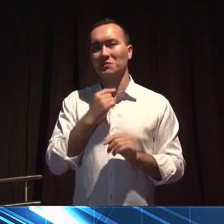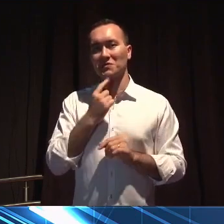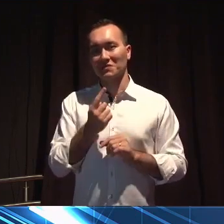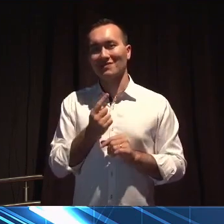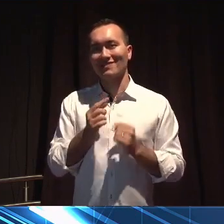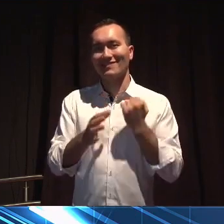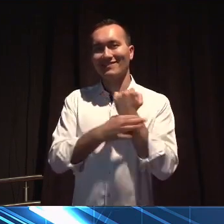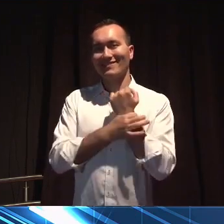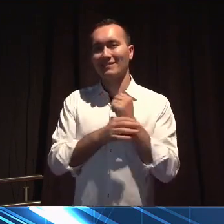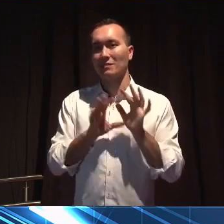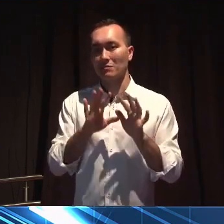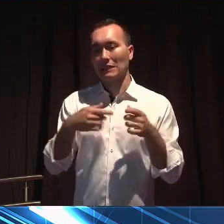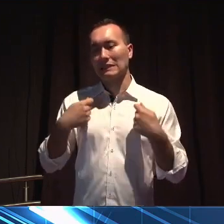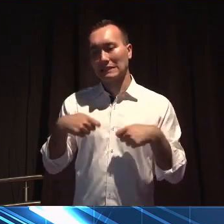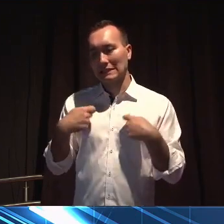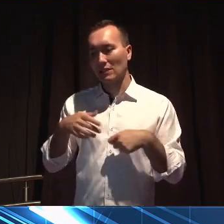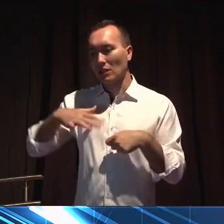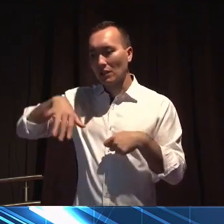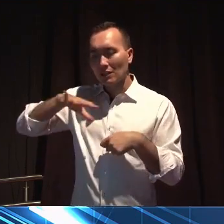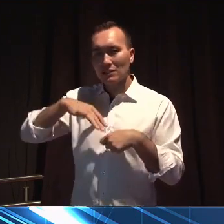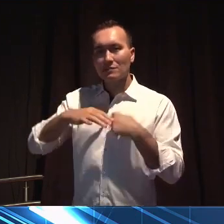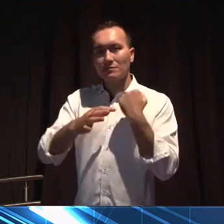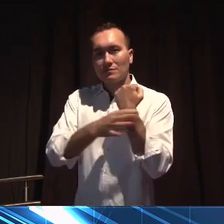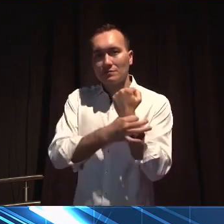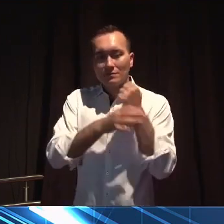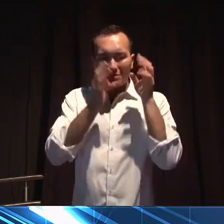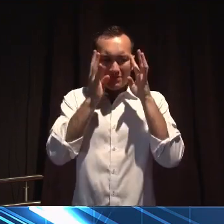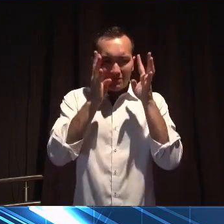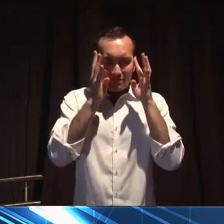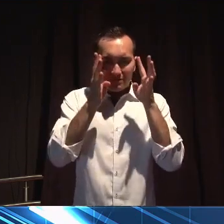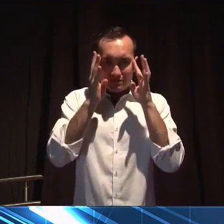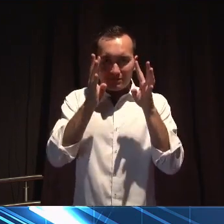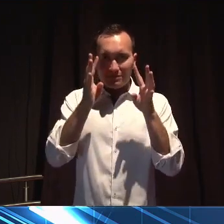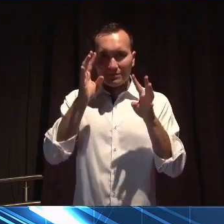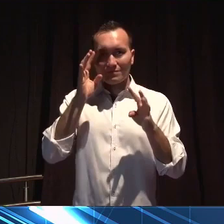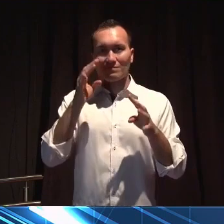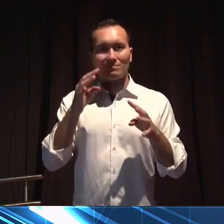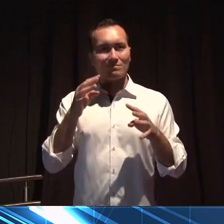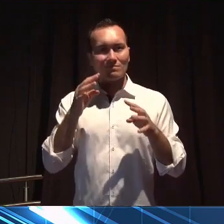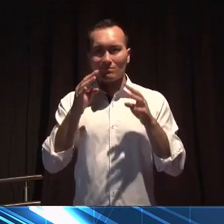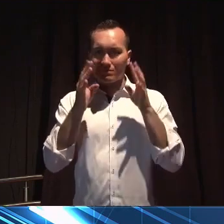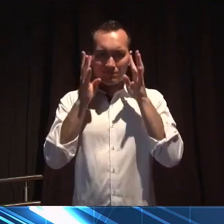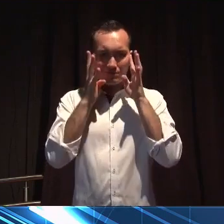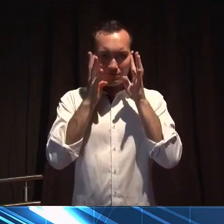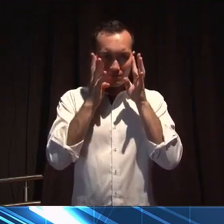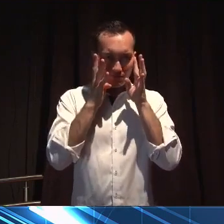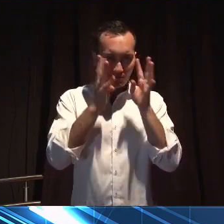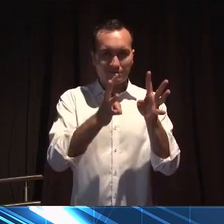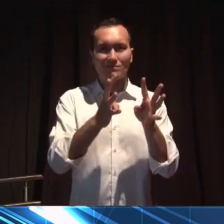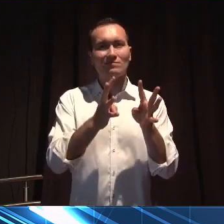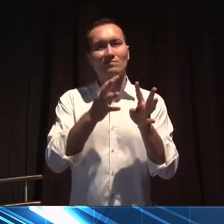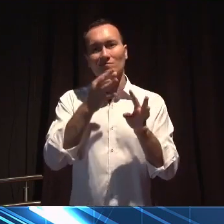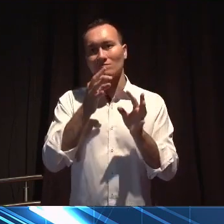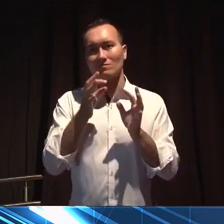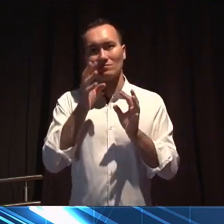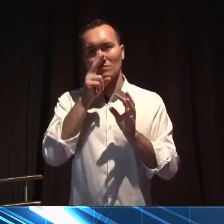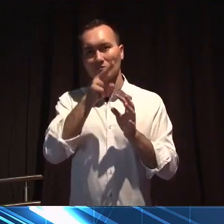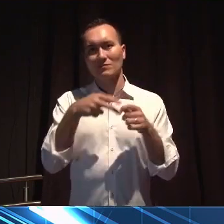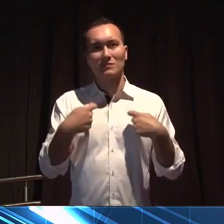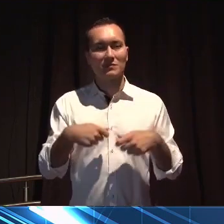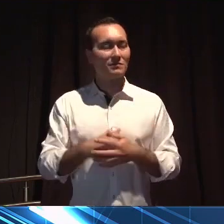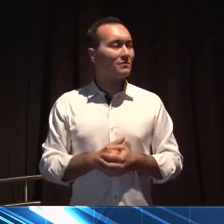E o interessante disso é quando a gente estava pesquisando, a gente descobriu que o Cloudflare ele usa a mesma coisa para o Workers, né? Os isolates. Tem um